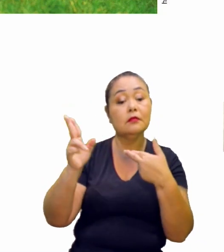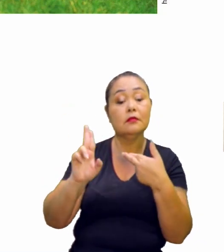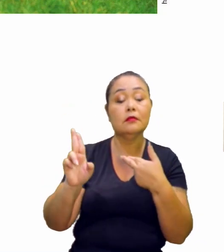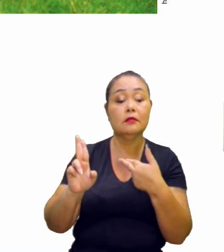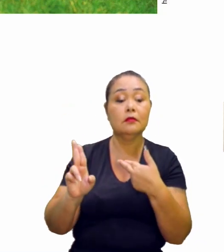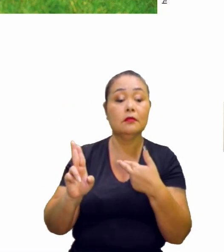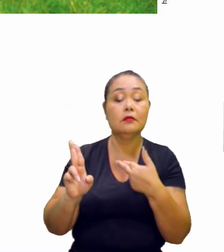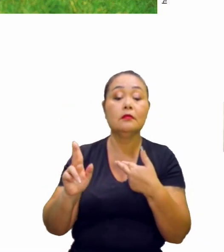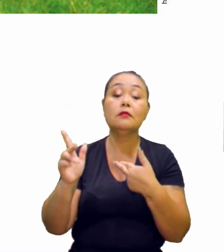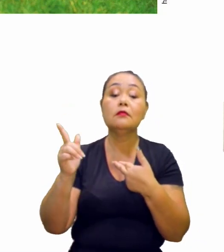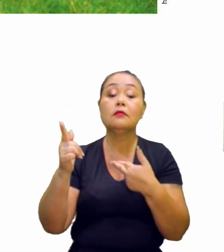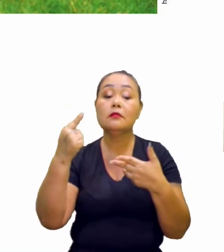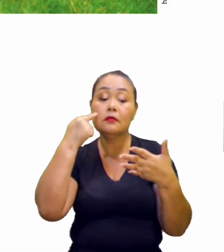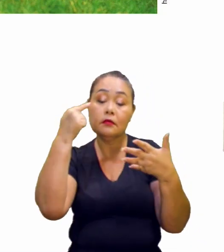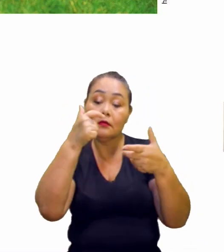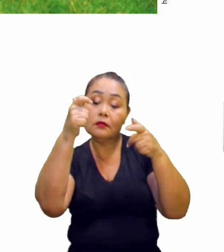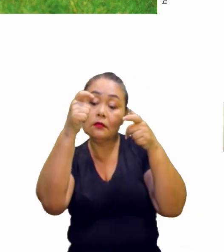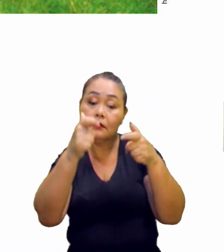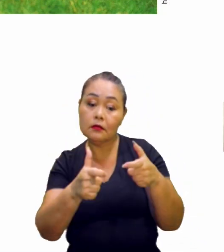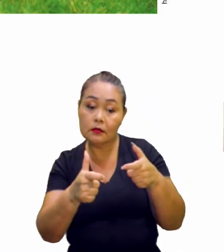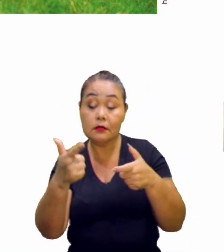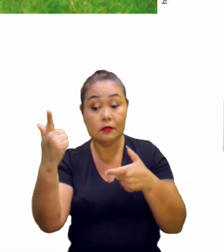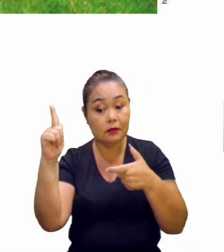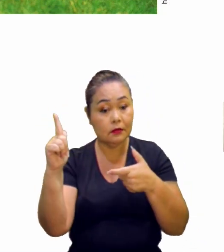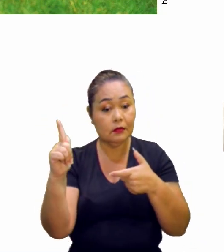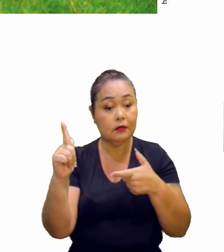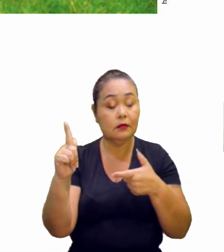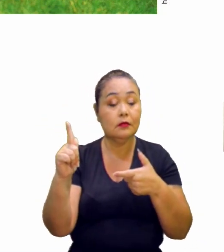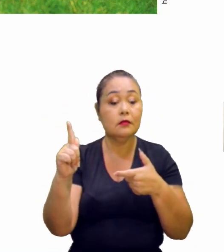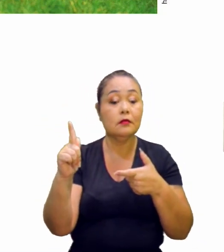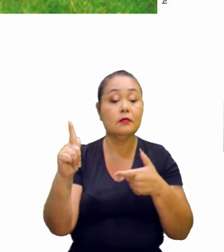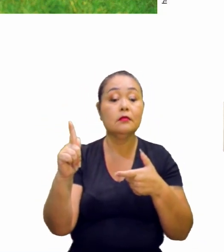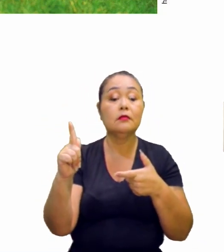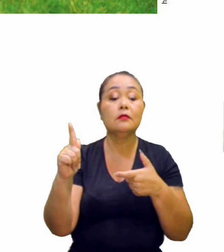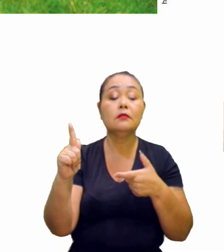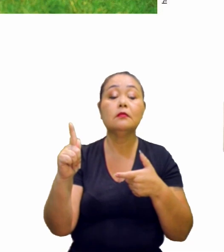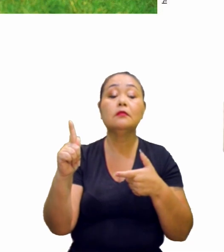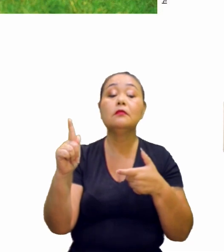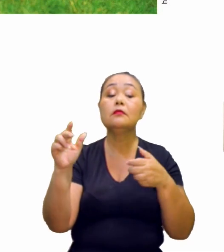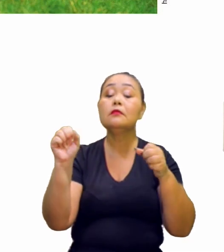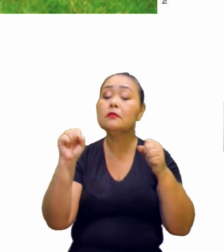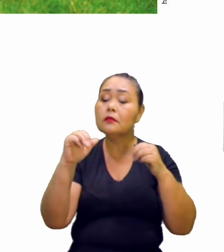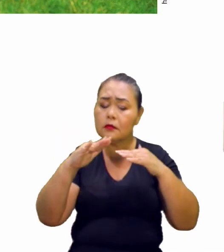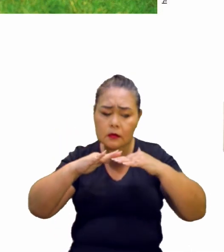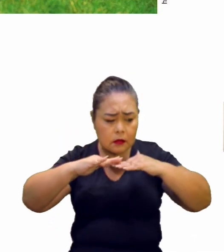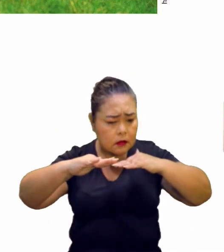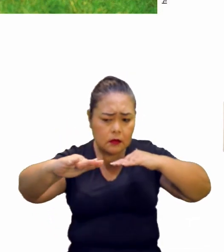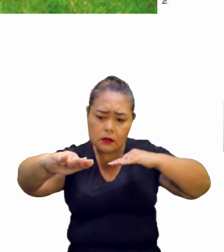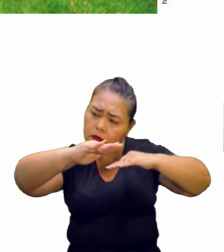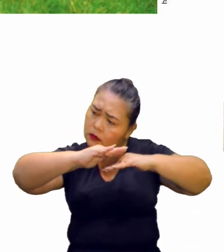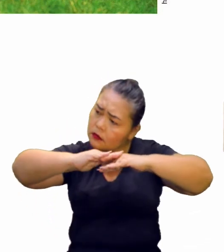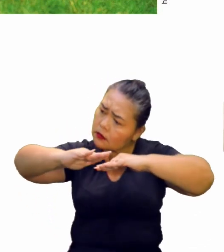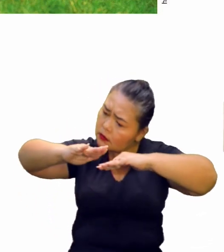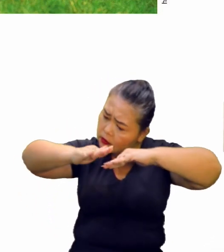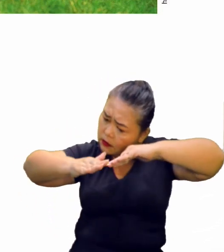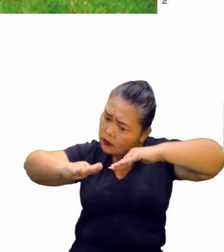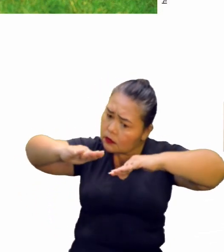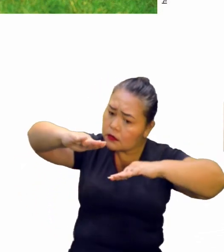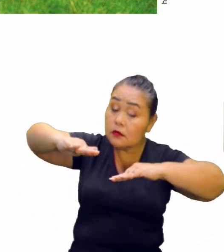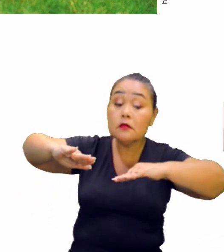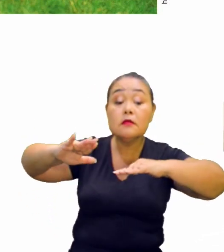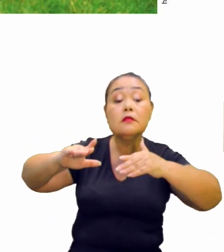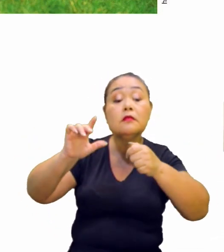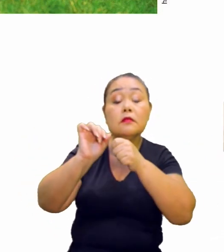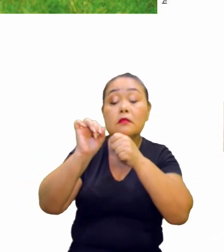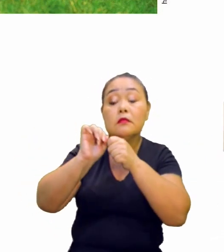classificação, que vai considerar a localização geográfica, certo? A situação topográfica e a